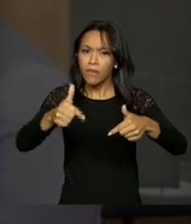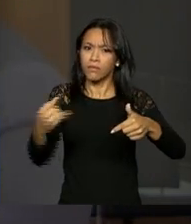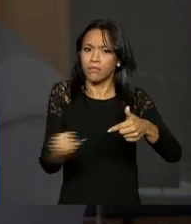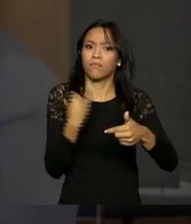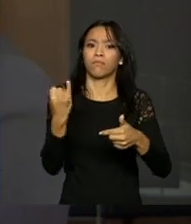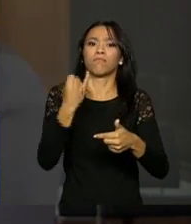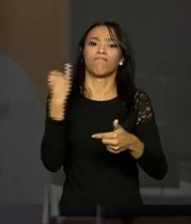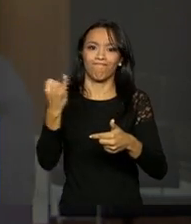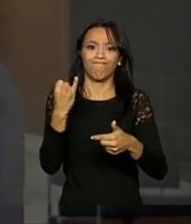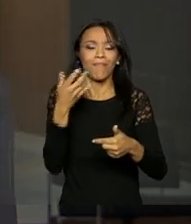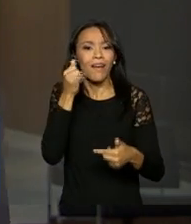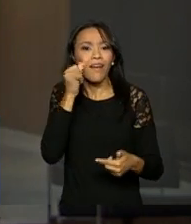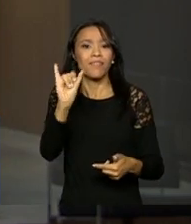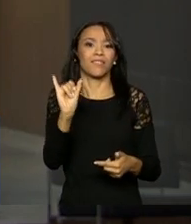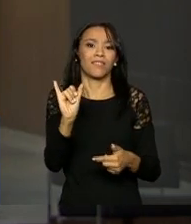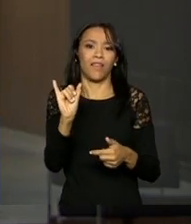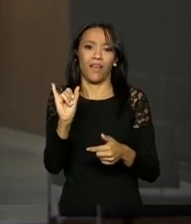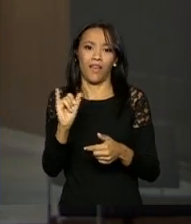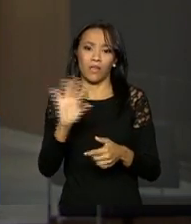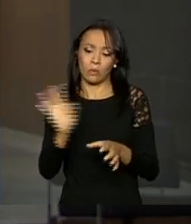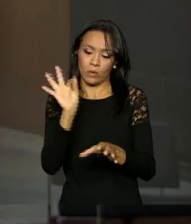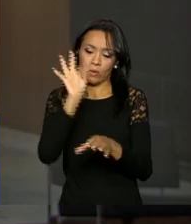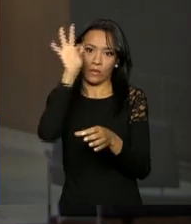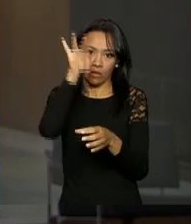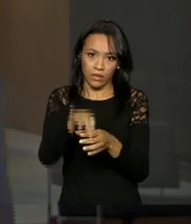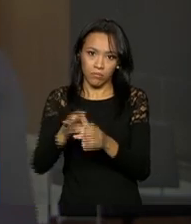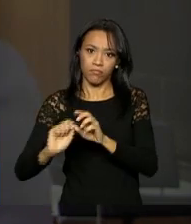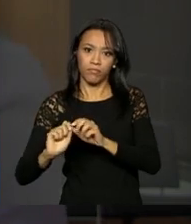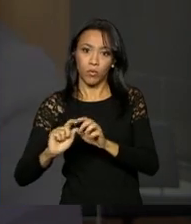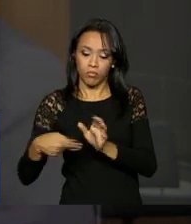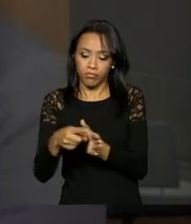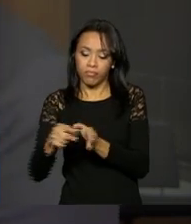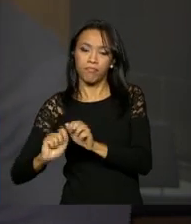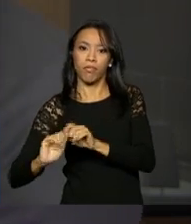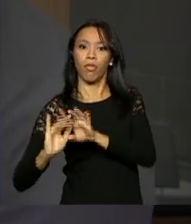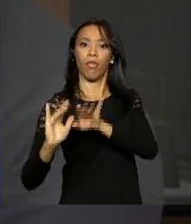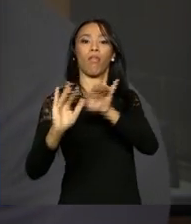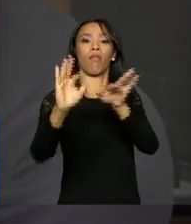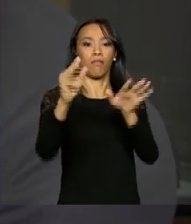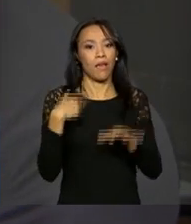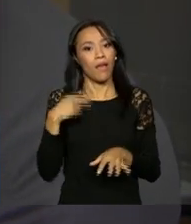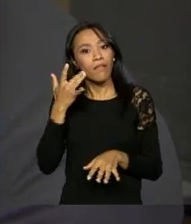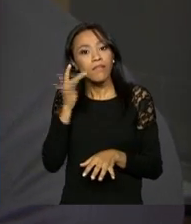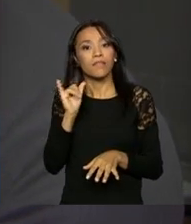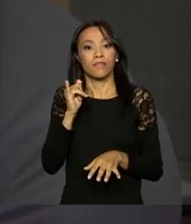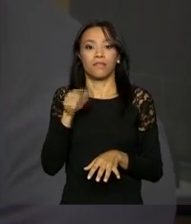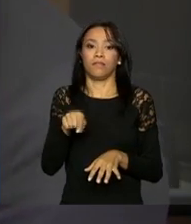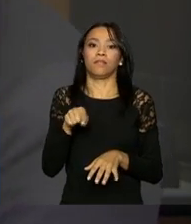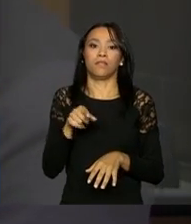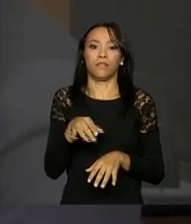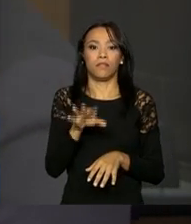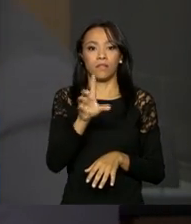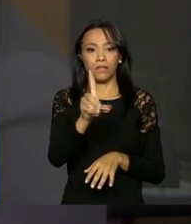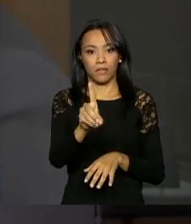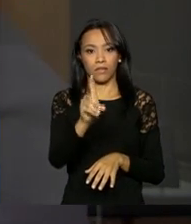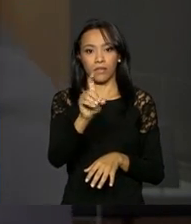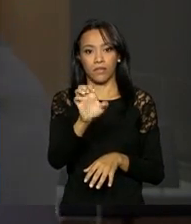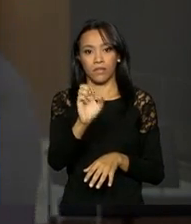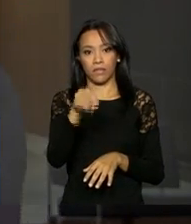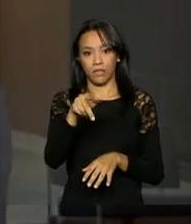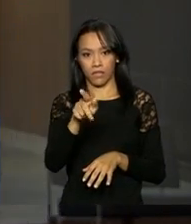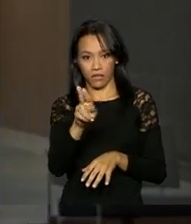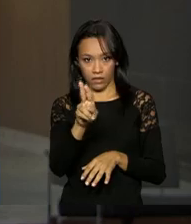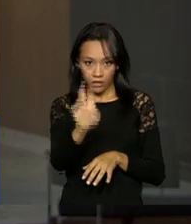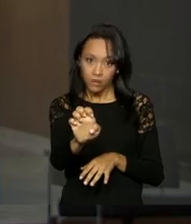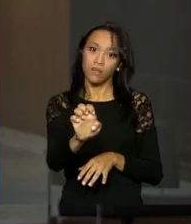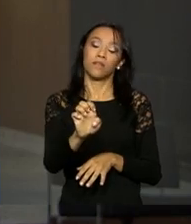possam impedir a proliferação do vírus da dengue. Isso é muito importante, inclusive o escopo